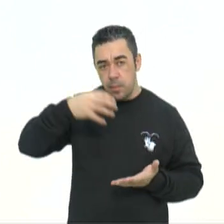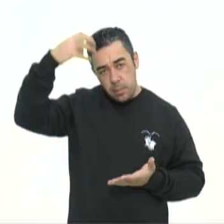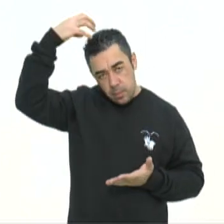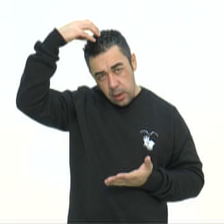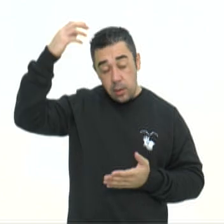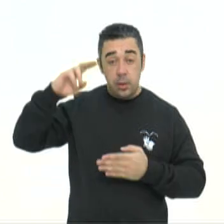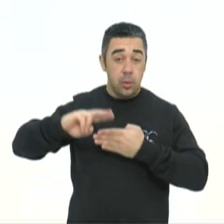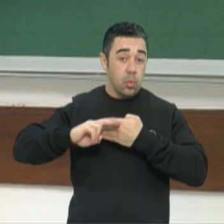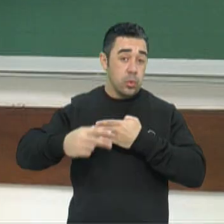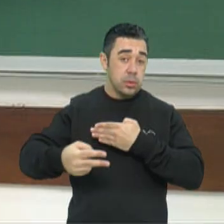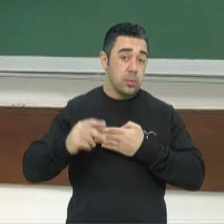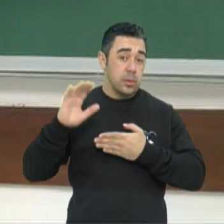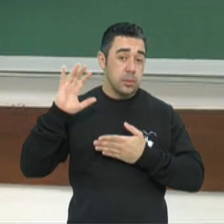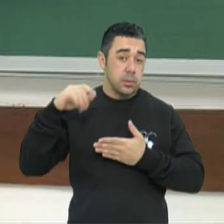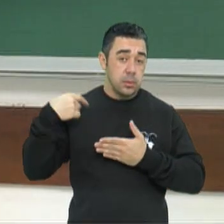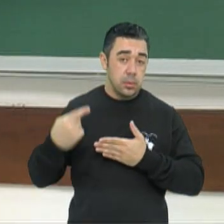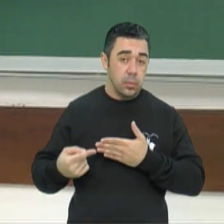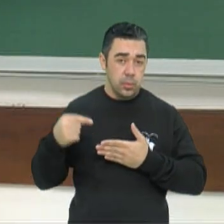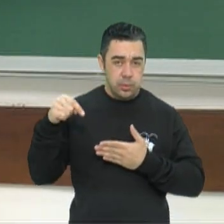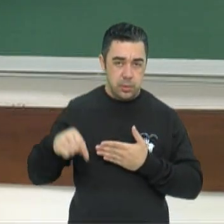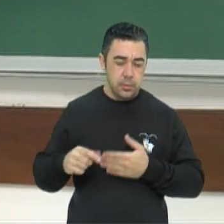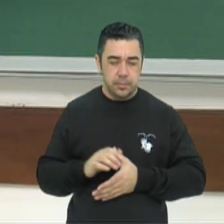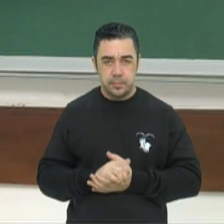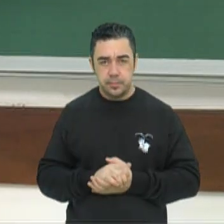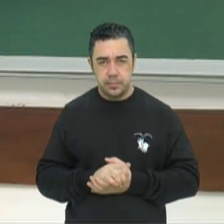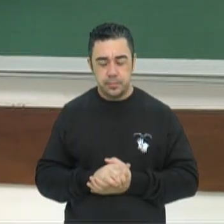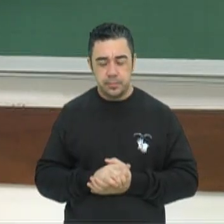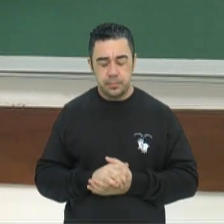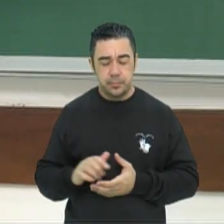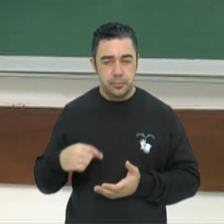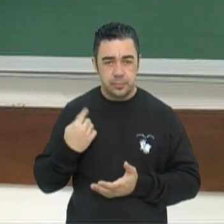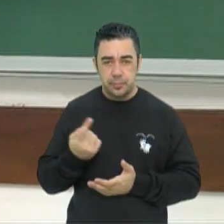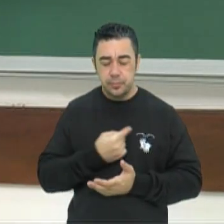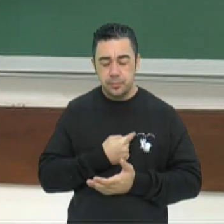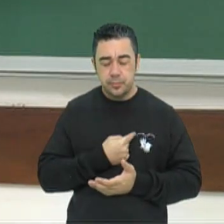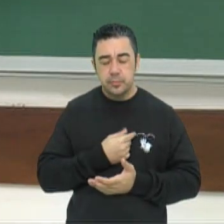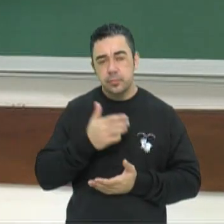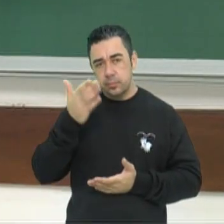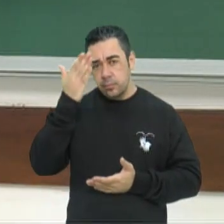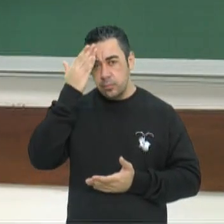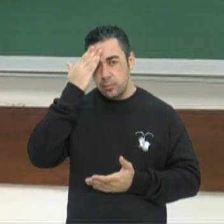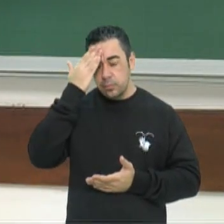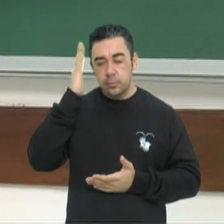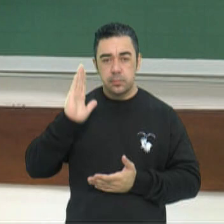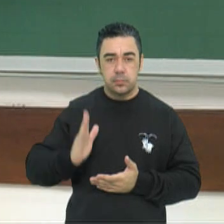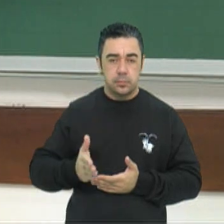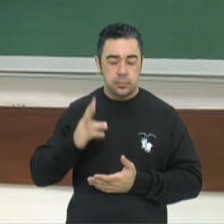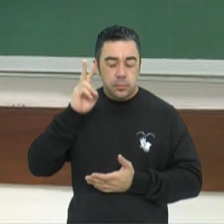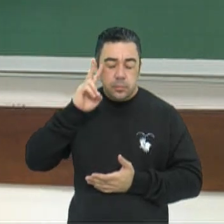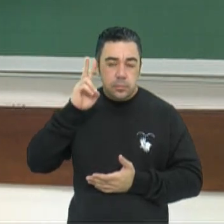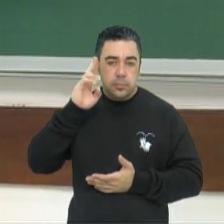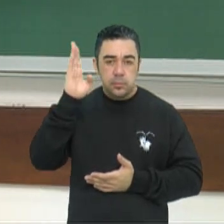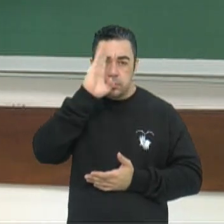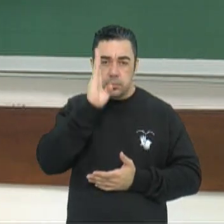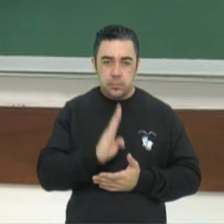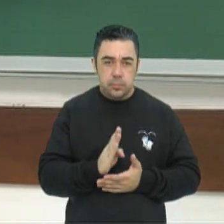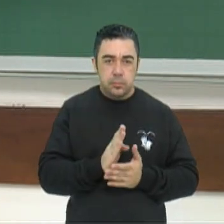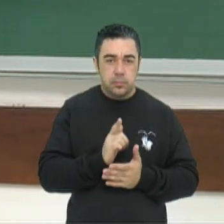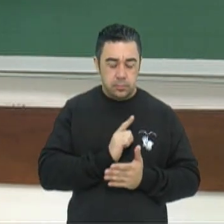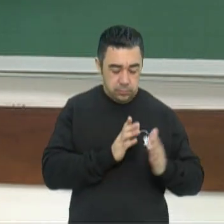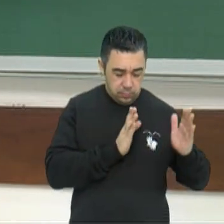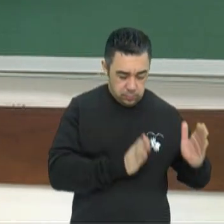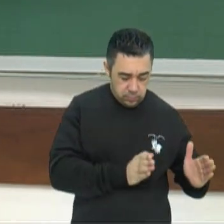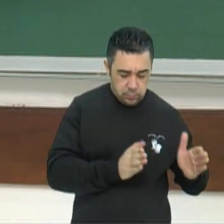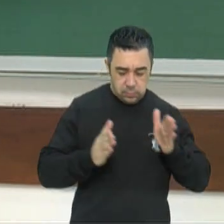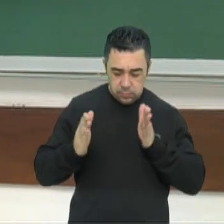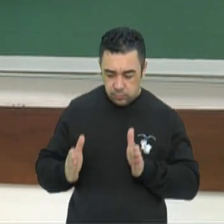Paraná. O que acontece? Nós sabemos que a história do Brasil ela é dividida em 3 períodos